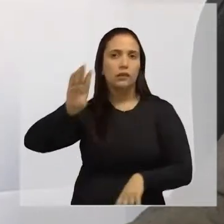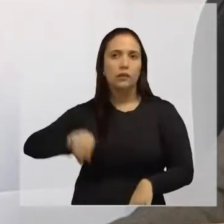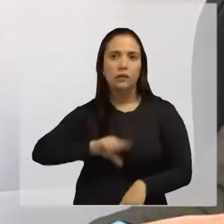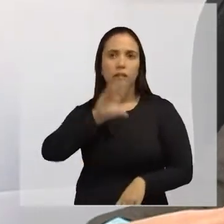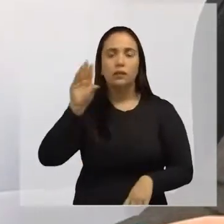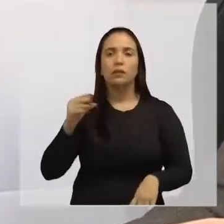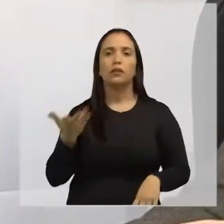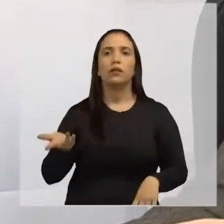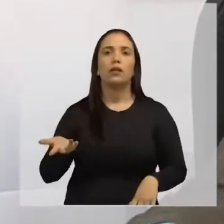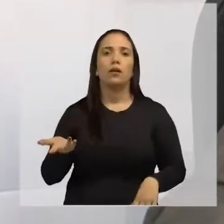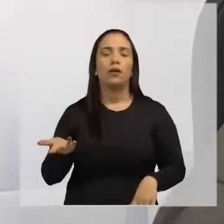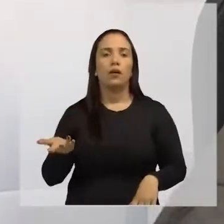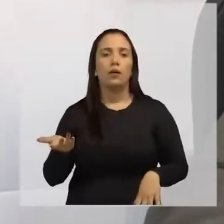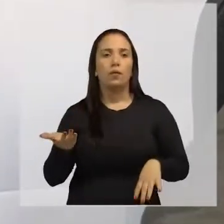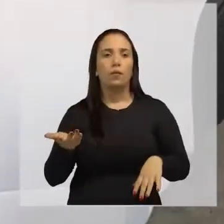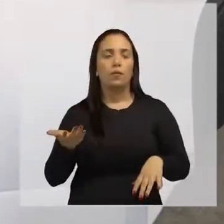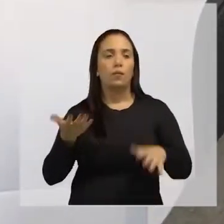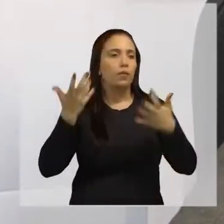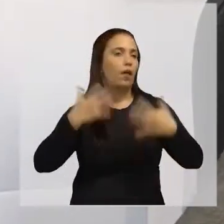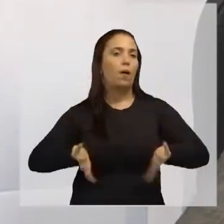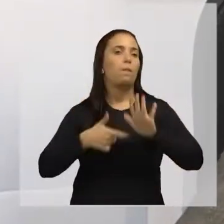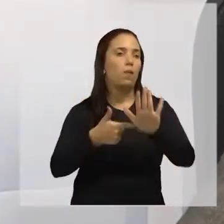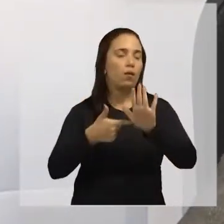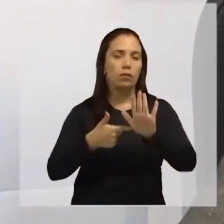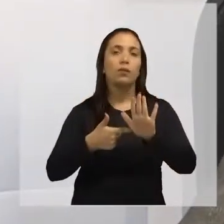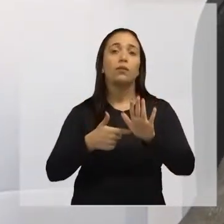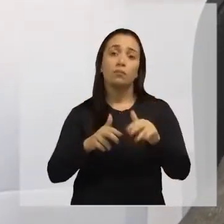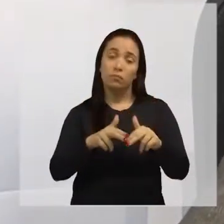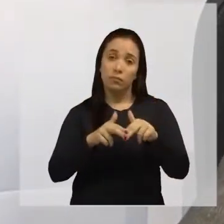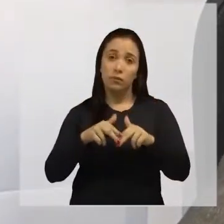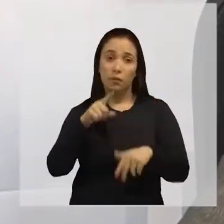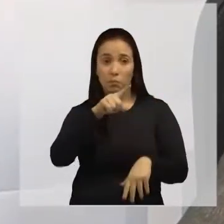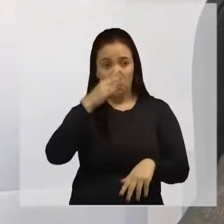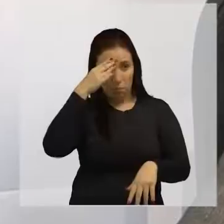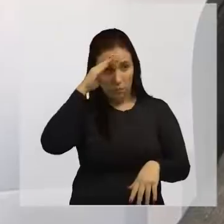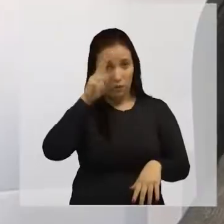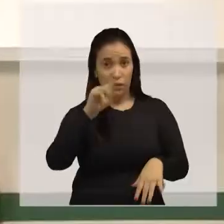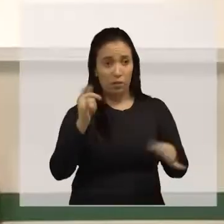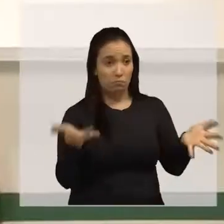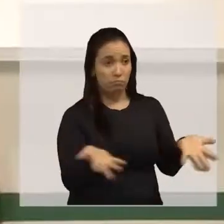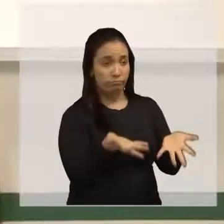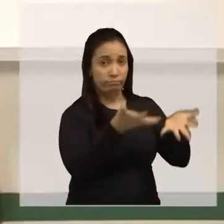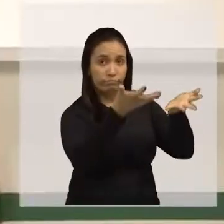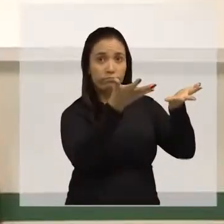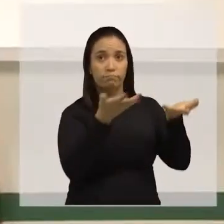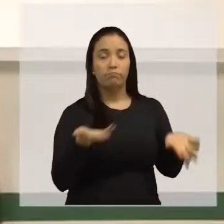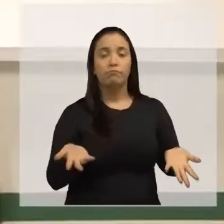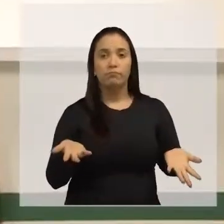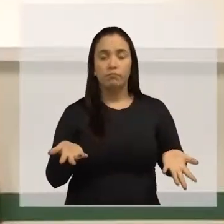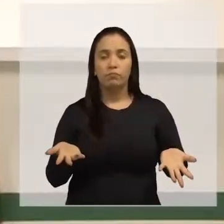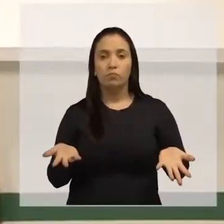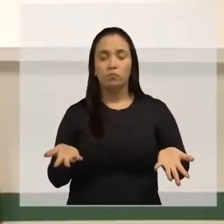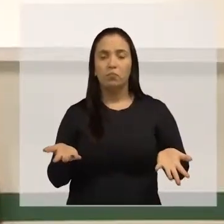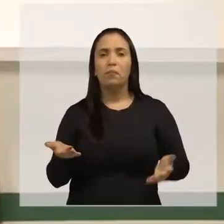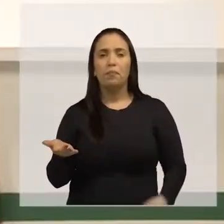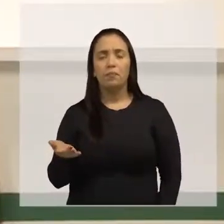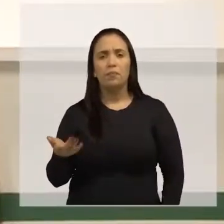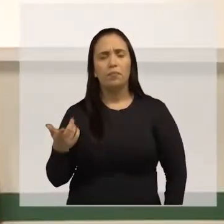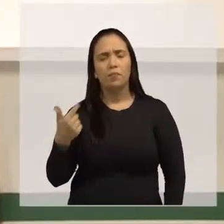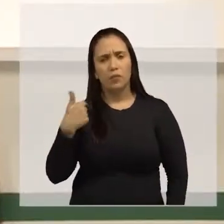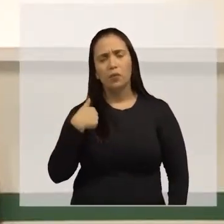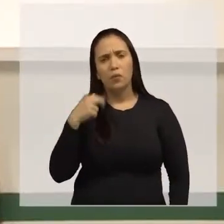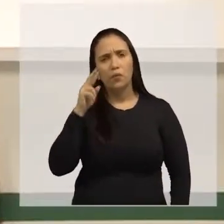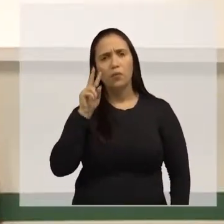as contradições dele, só beneficia o Bolsonaro. Não, e tem umas coisas interessantes aí que eu vi